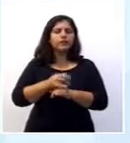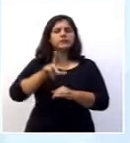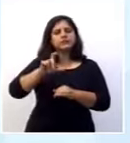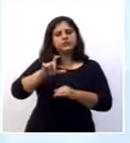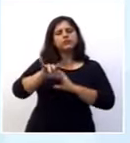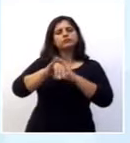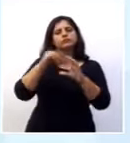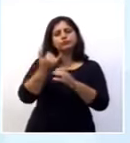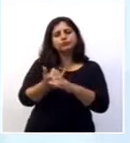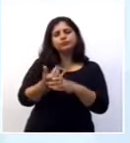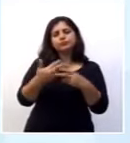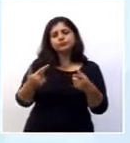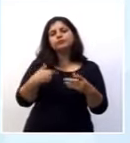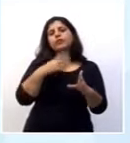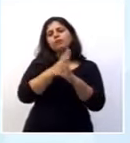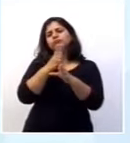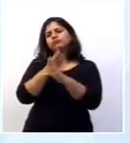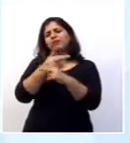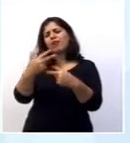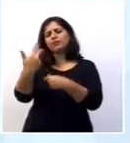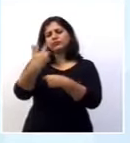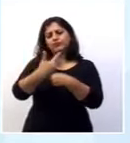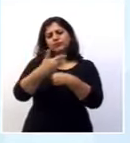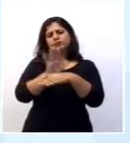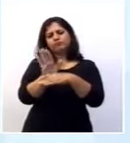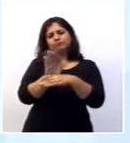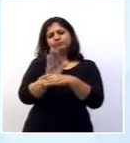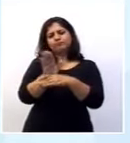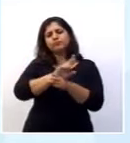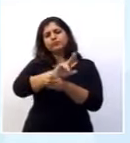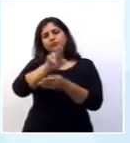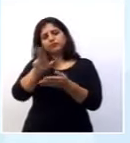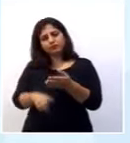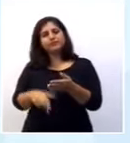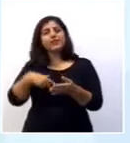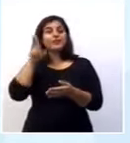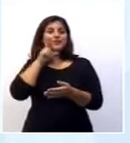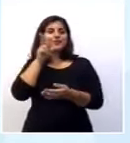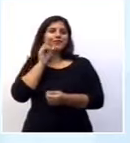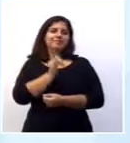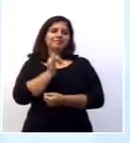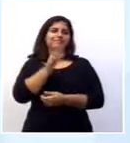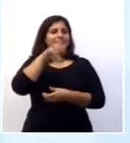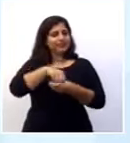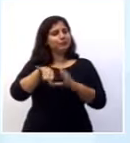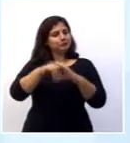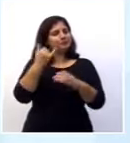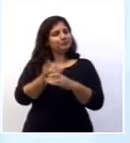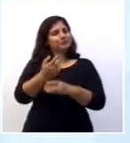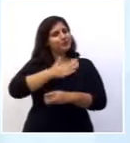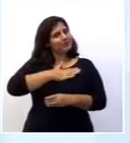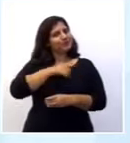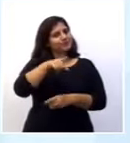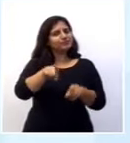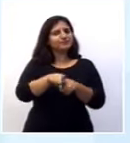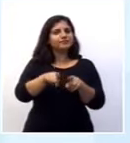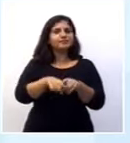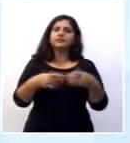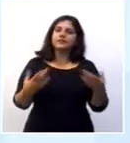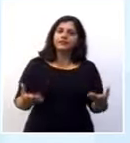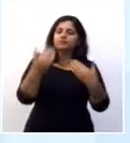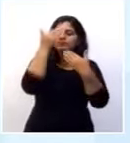Instagram, no YouTube. Vocês podem encontrar vários vídeos dele agora, que ele tem contado várias histórias dentro do YouTube que vocês vão gostar também.